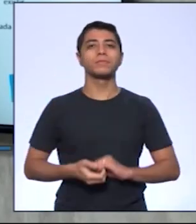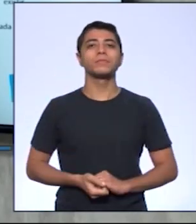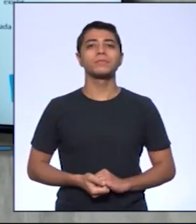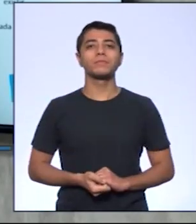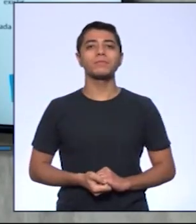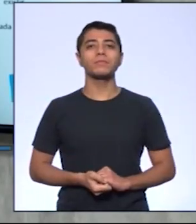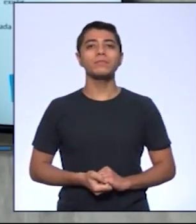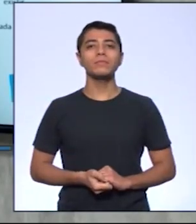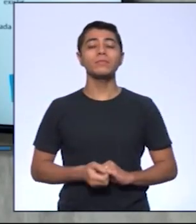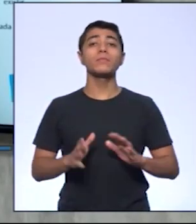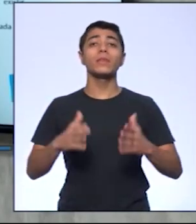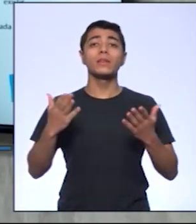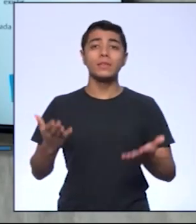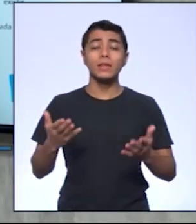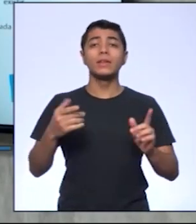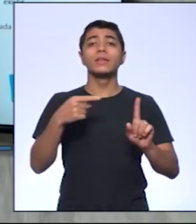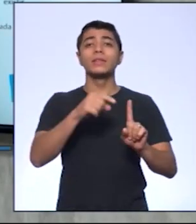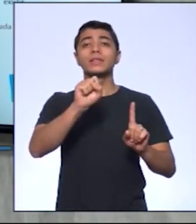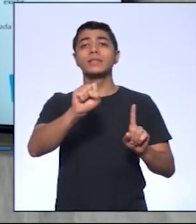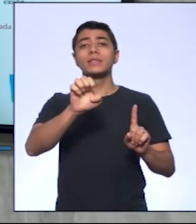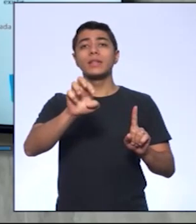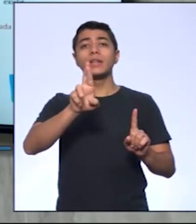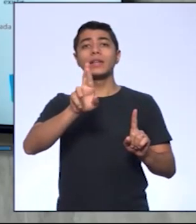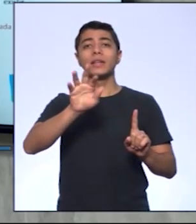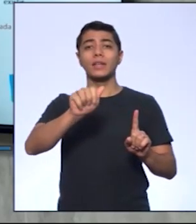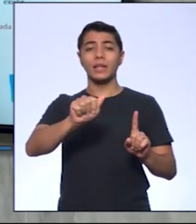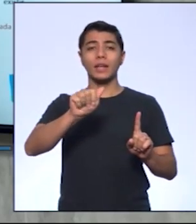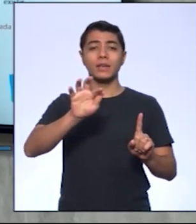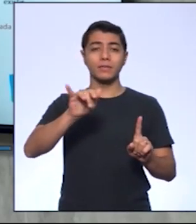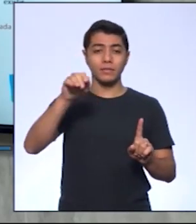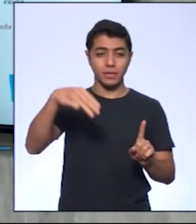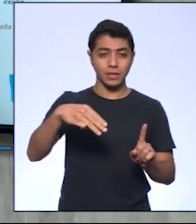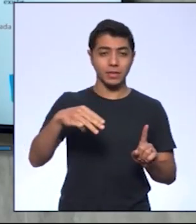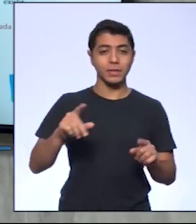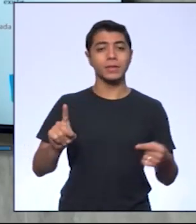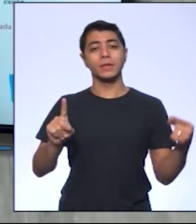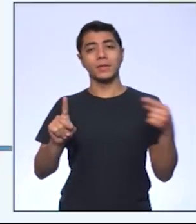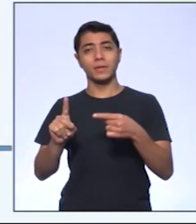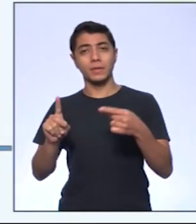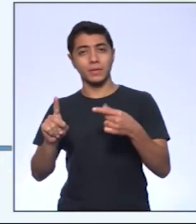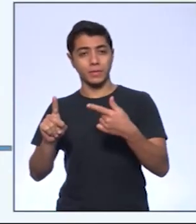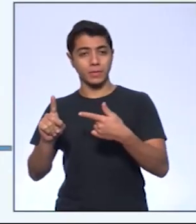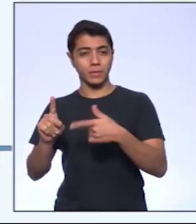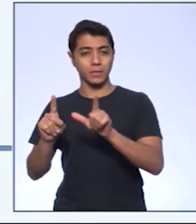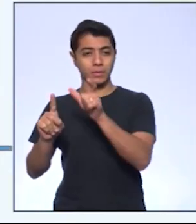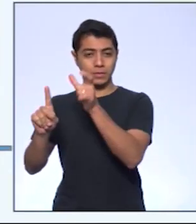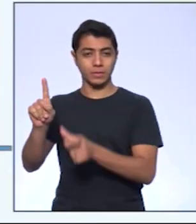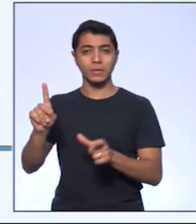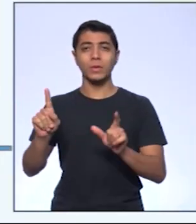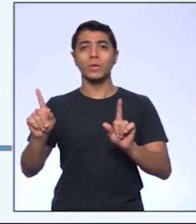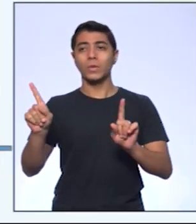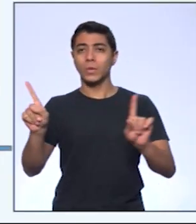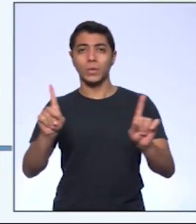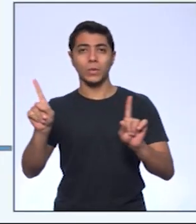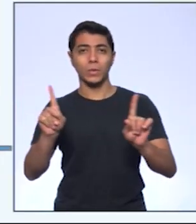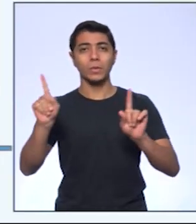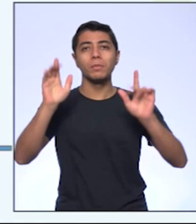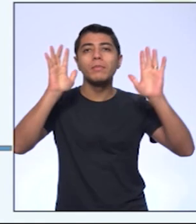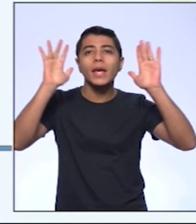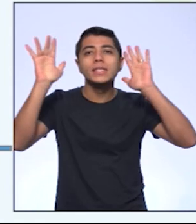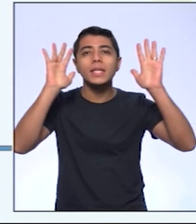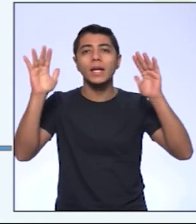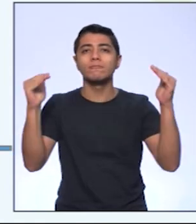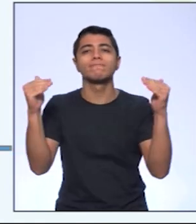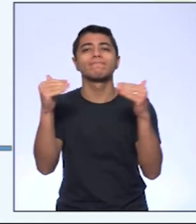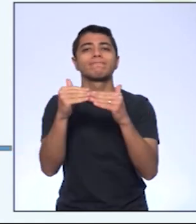mesma forma? Está aqui a tua resposta. Ó, na existência de delimitações geográficas,